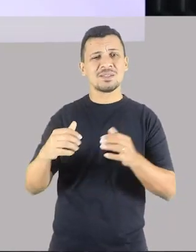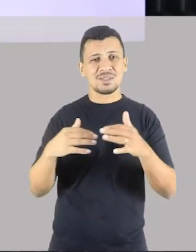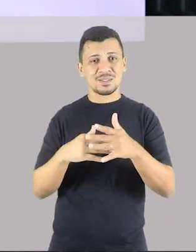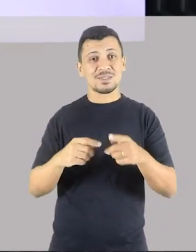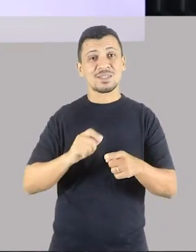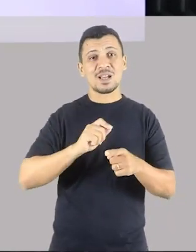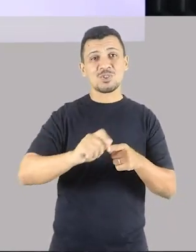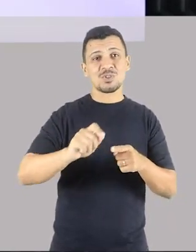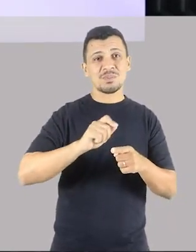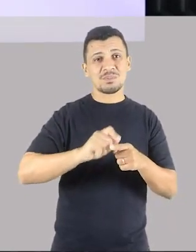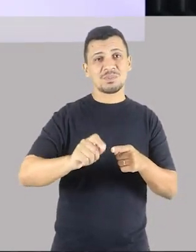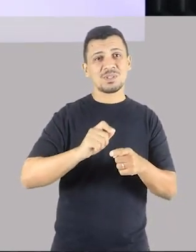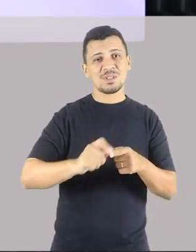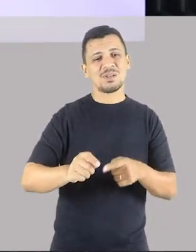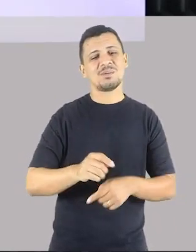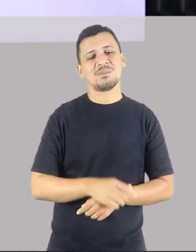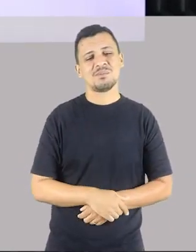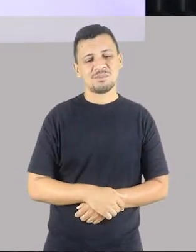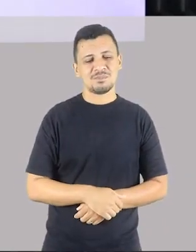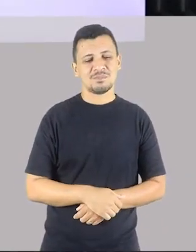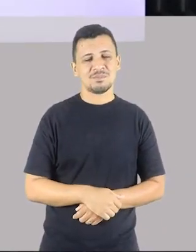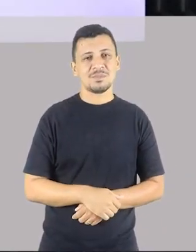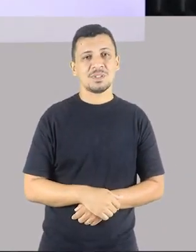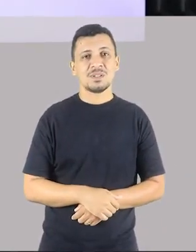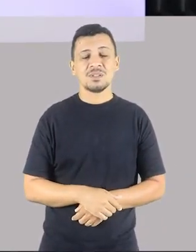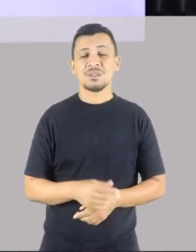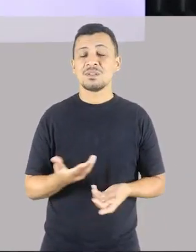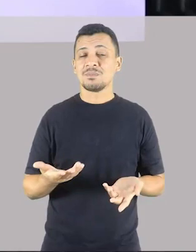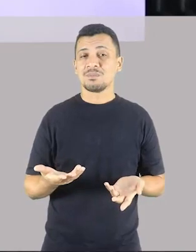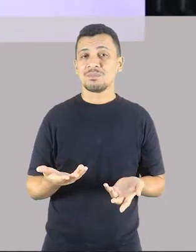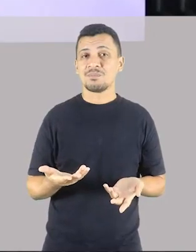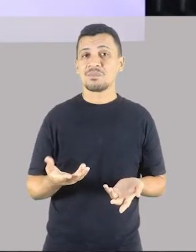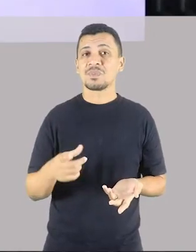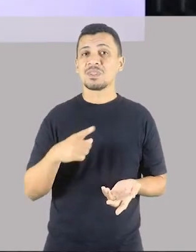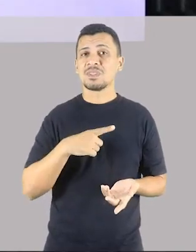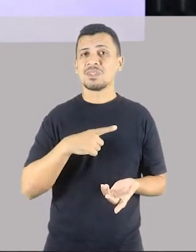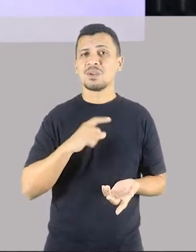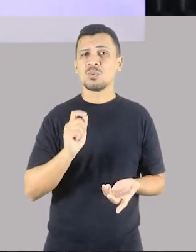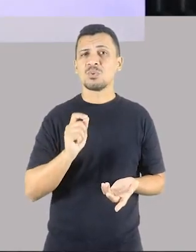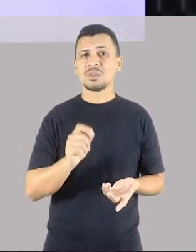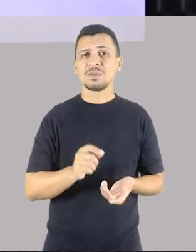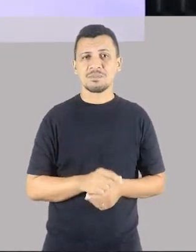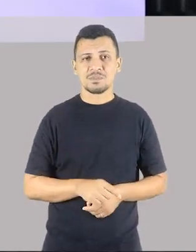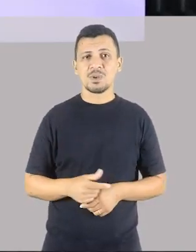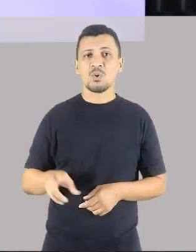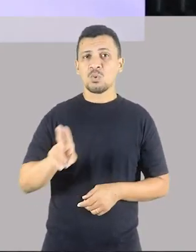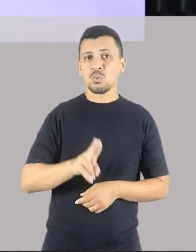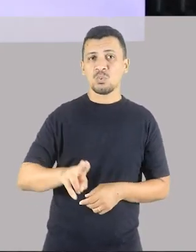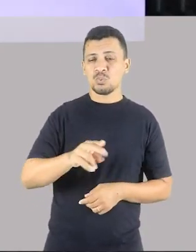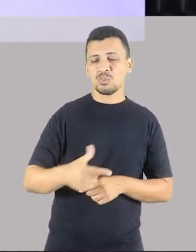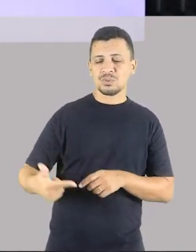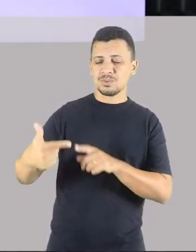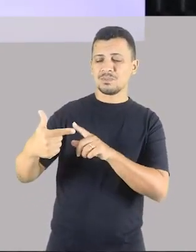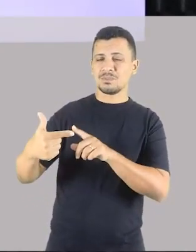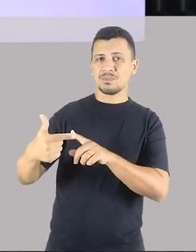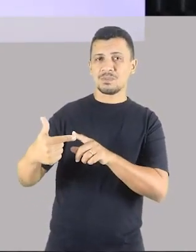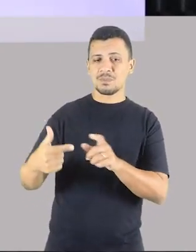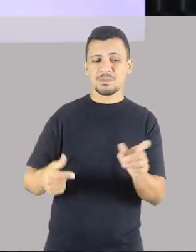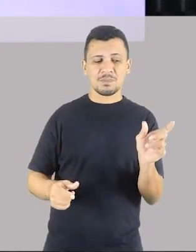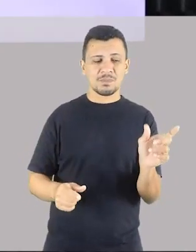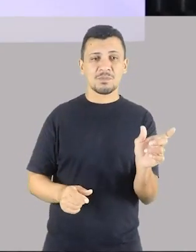E assim sucessivamente, tá bom? Não esqueçam, quando essa perífrase faz menção a